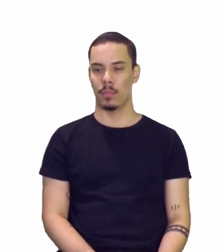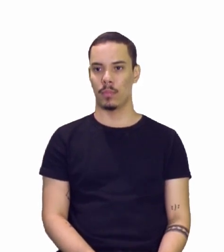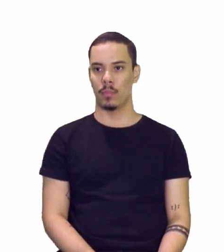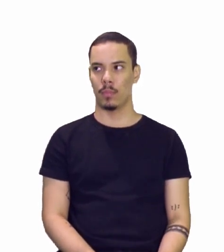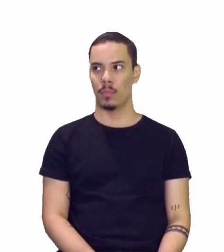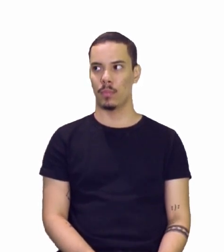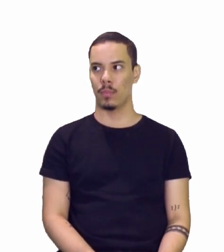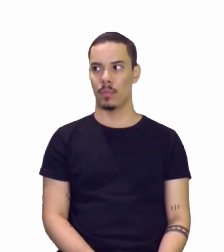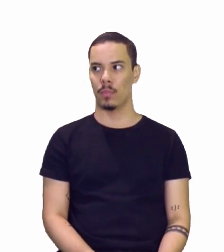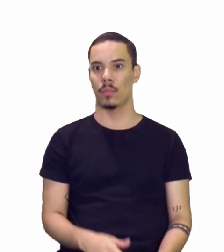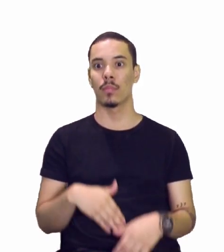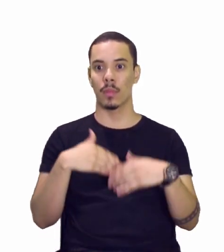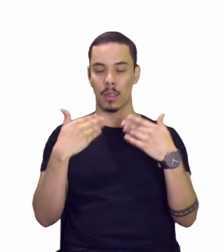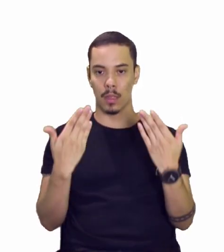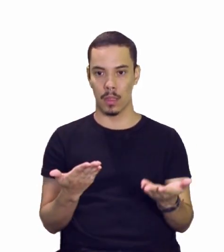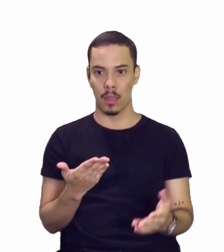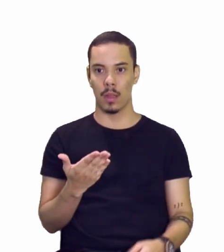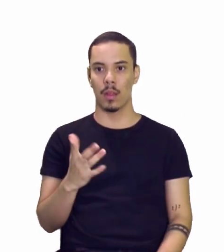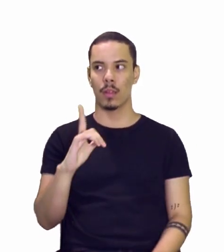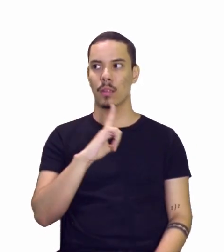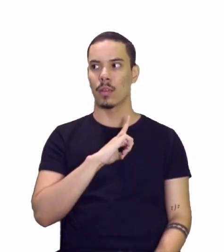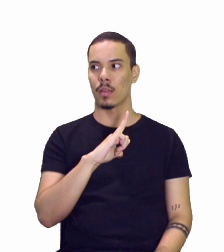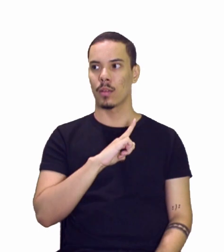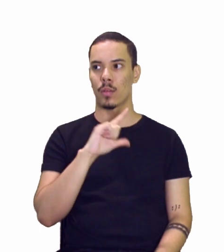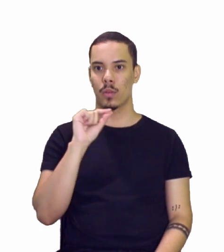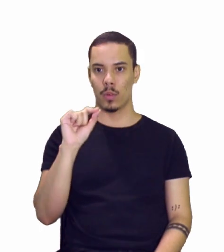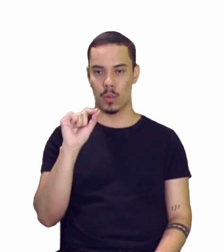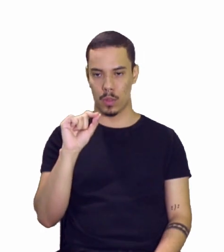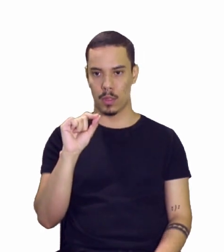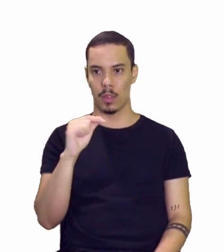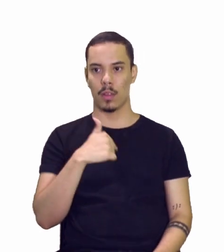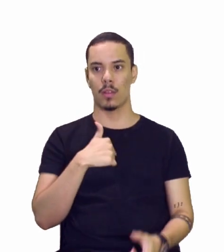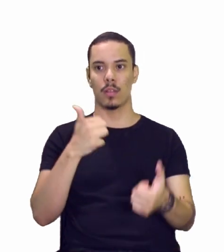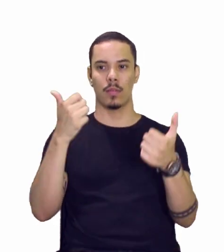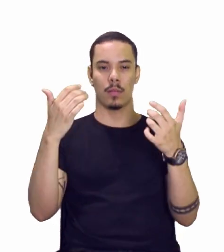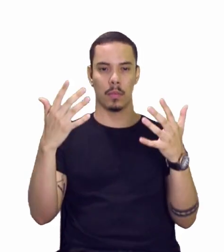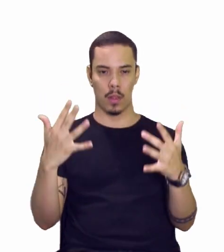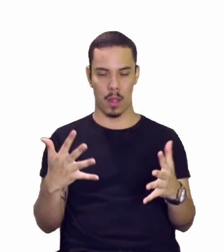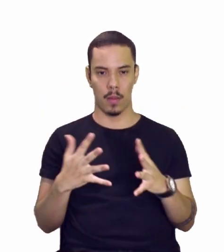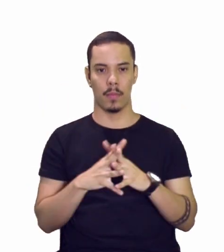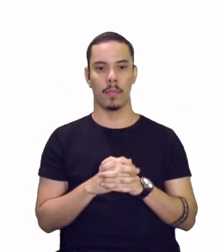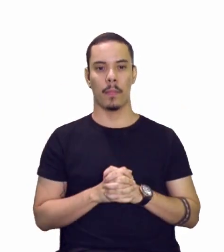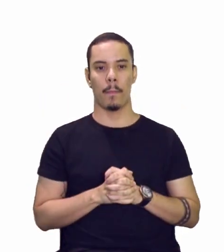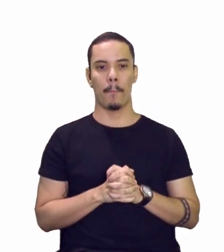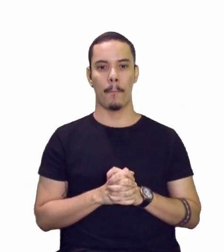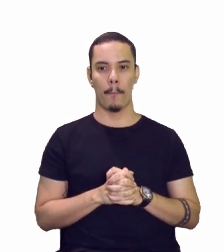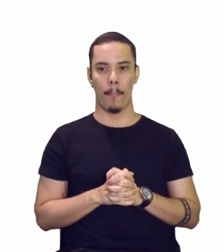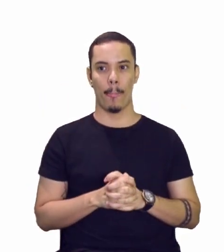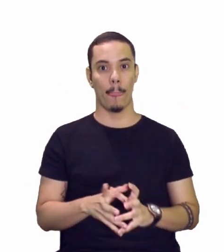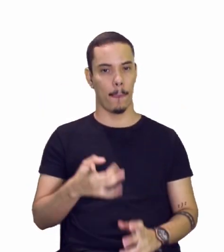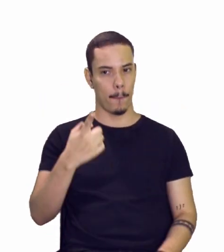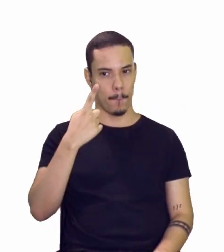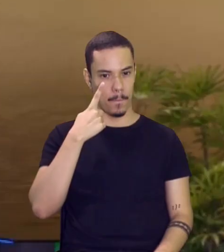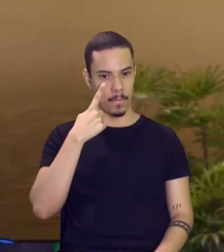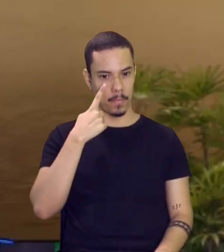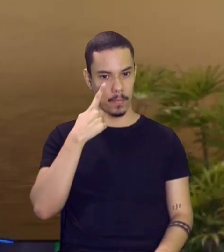Diante disso, nós vamos ter o seguinte, tá? Vejam bem.